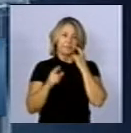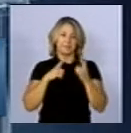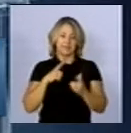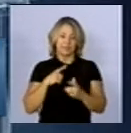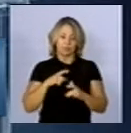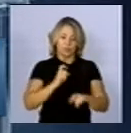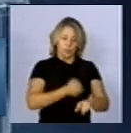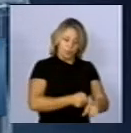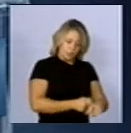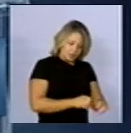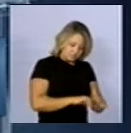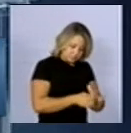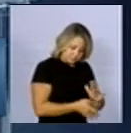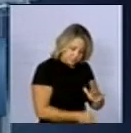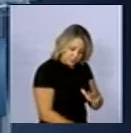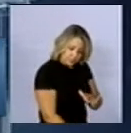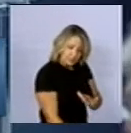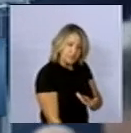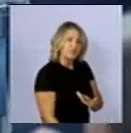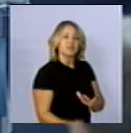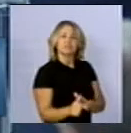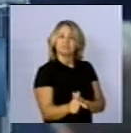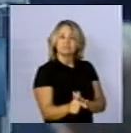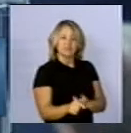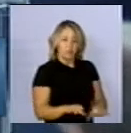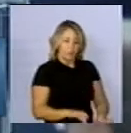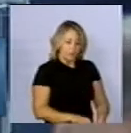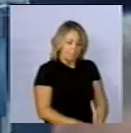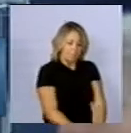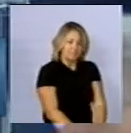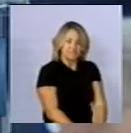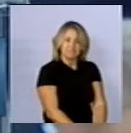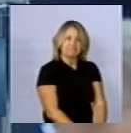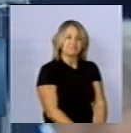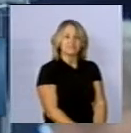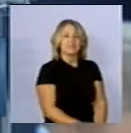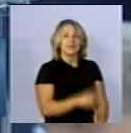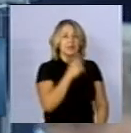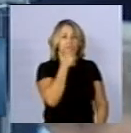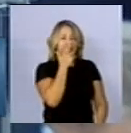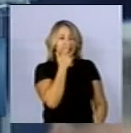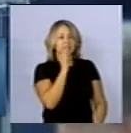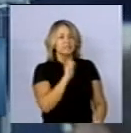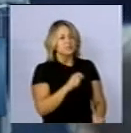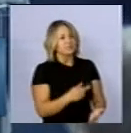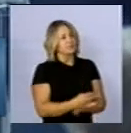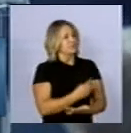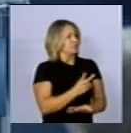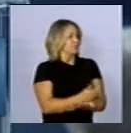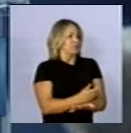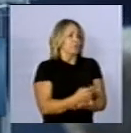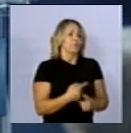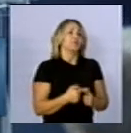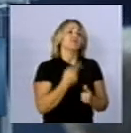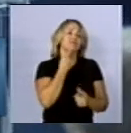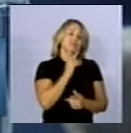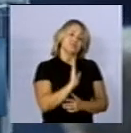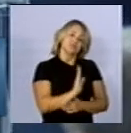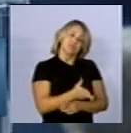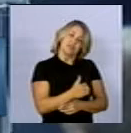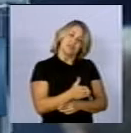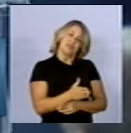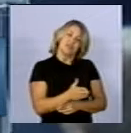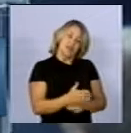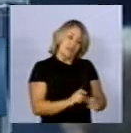subterrânea sem uma blindagem ela é praticamente inefetiva por quê Já foi dito anteriormente